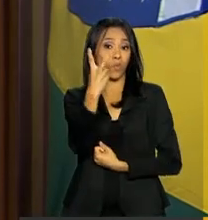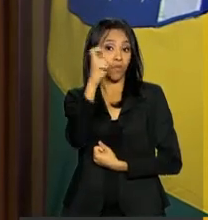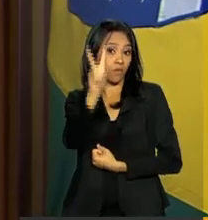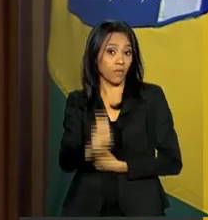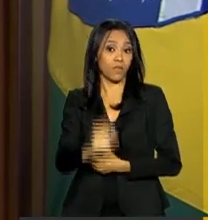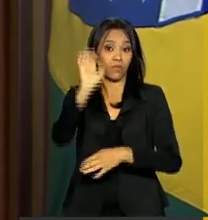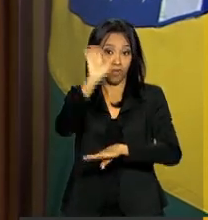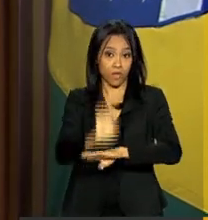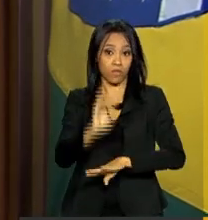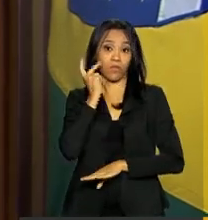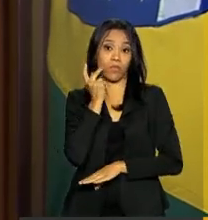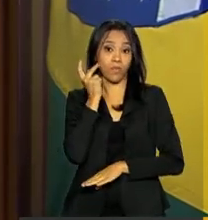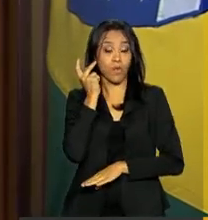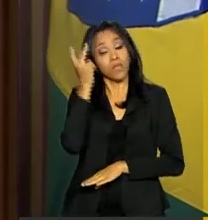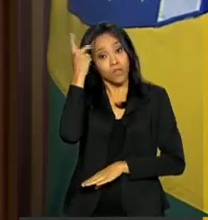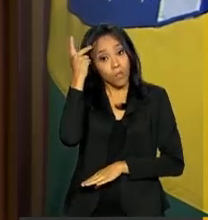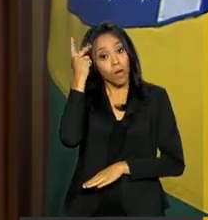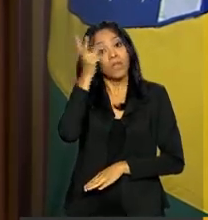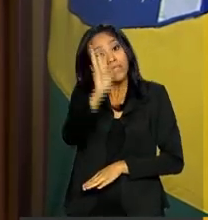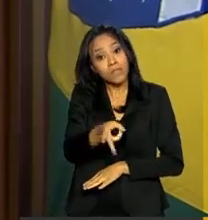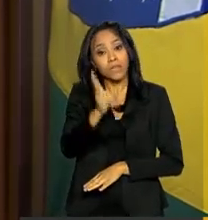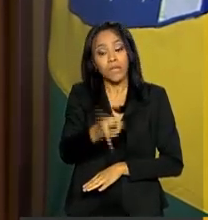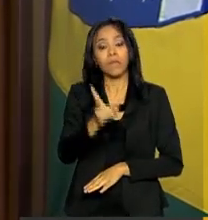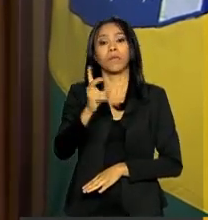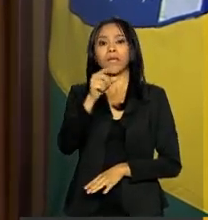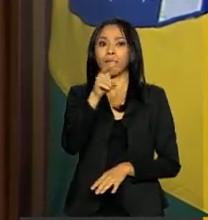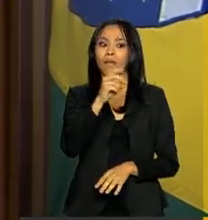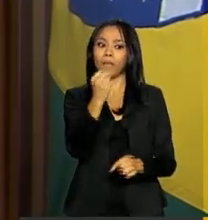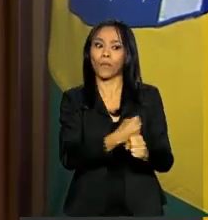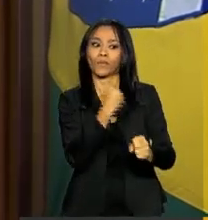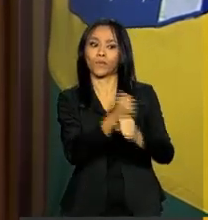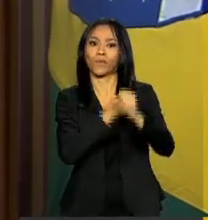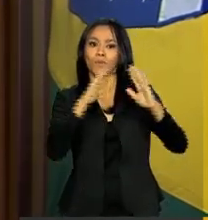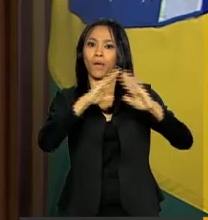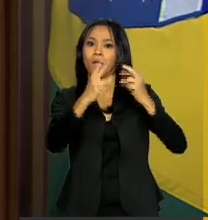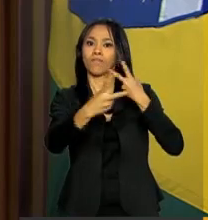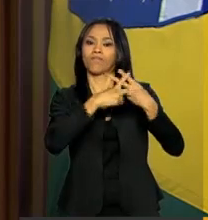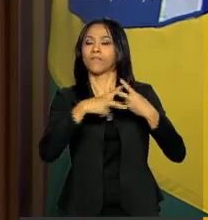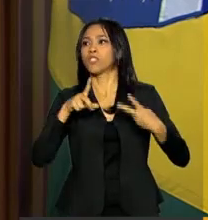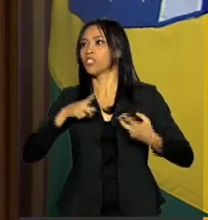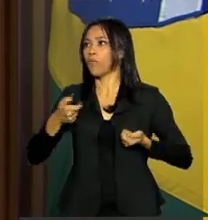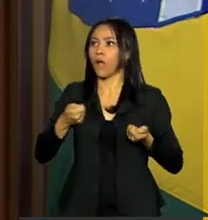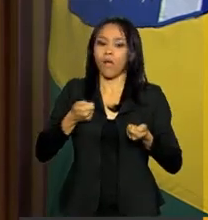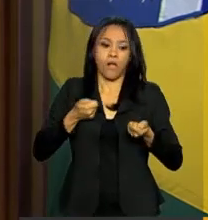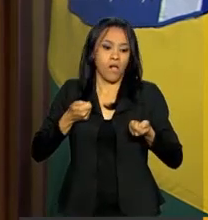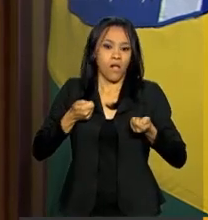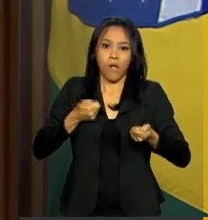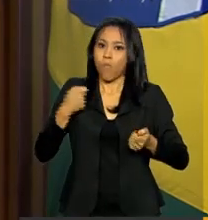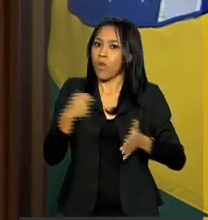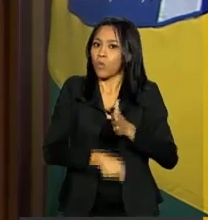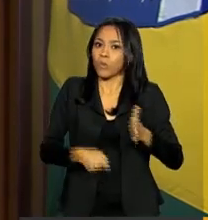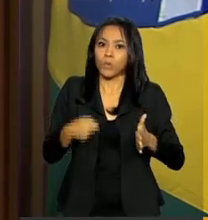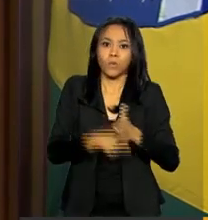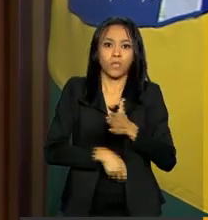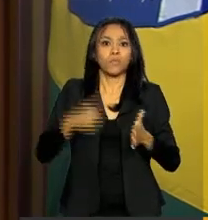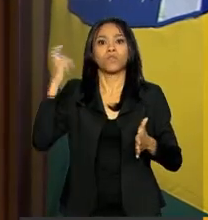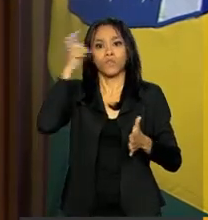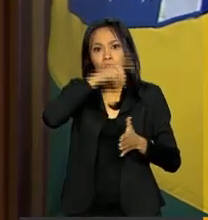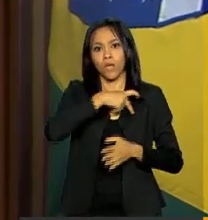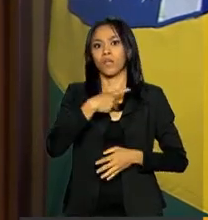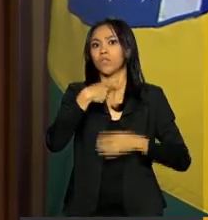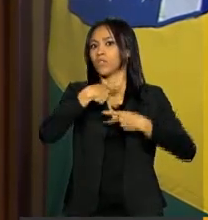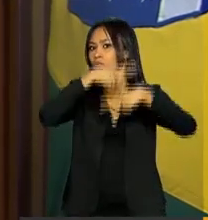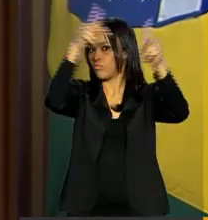vez que era para construir um cadeião uma penitenciária uma resistência extraordinária dos municípios nós compreendemos